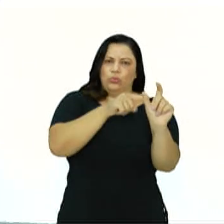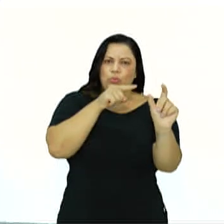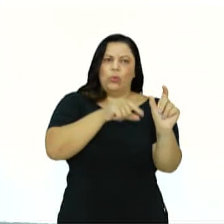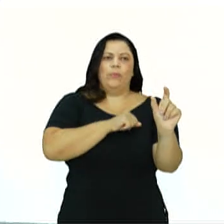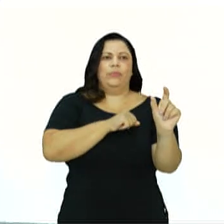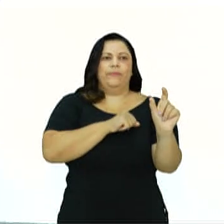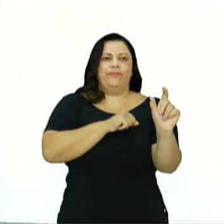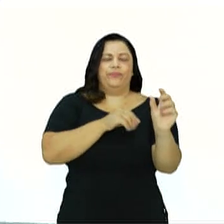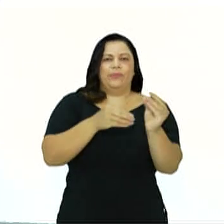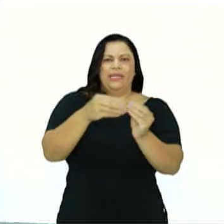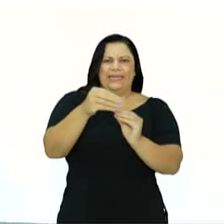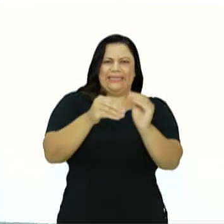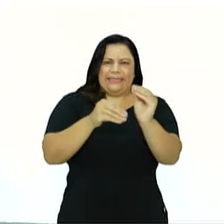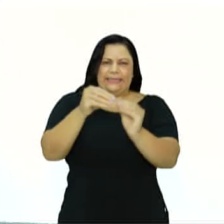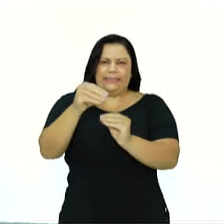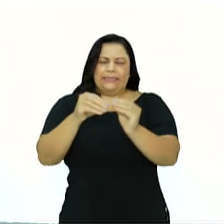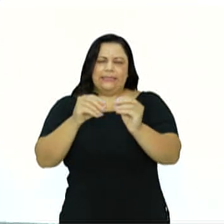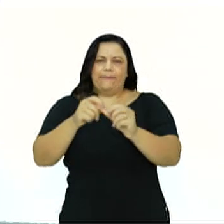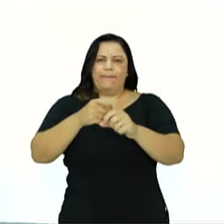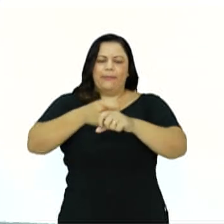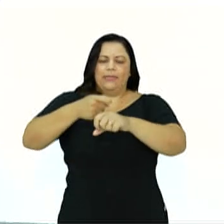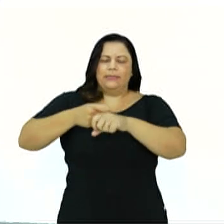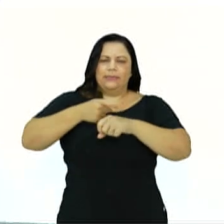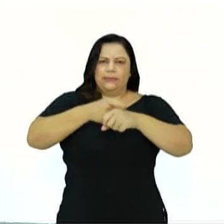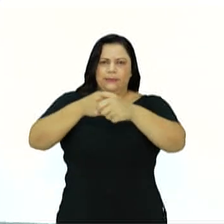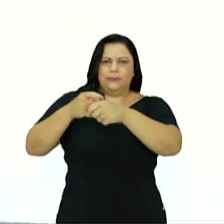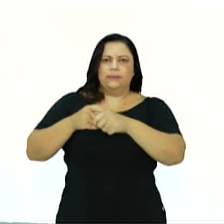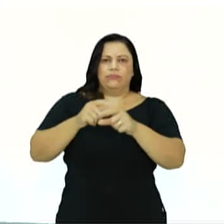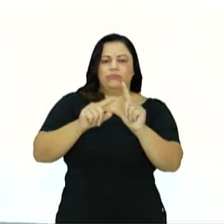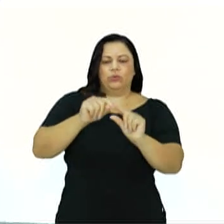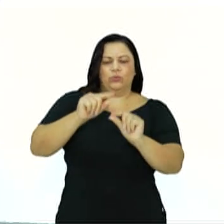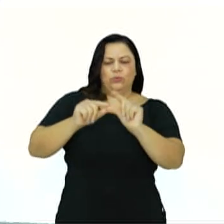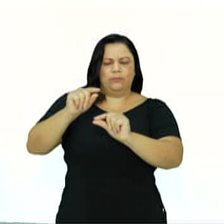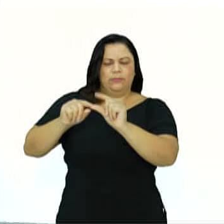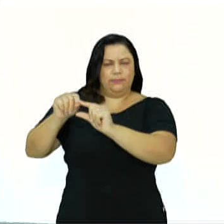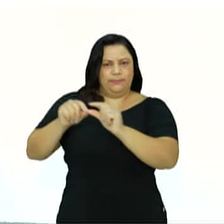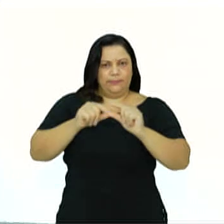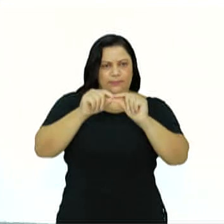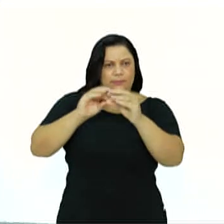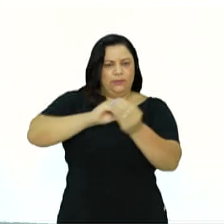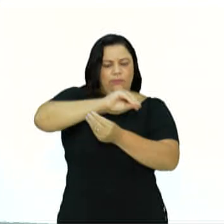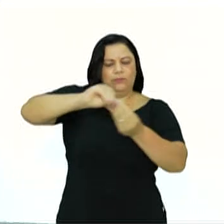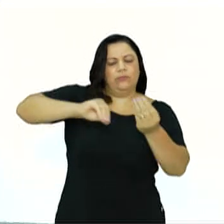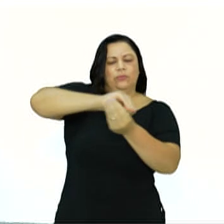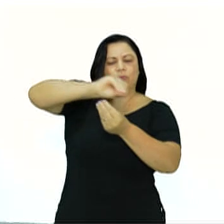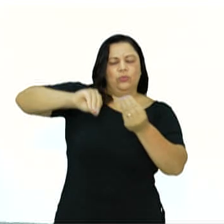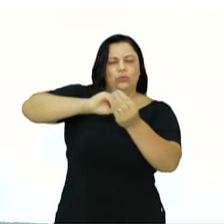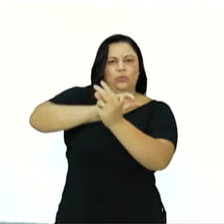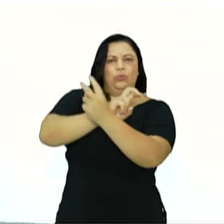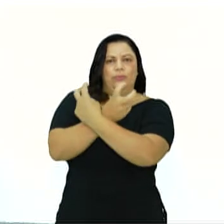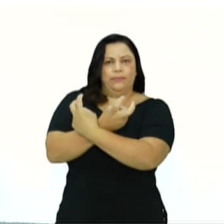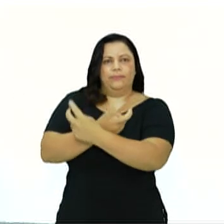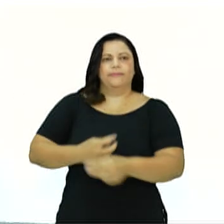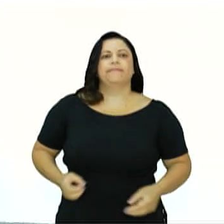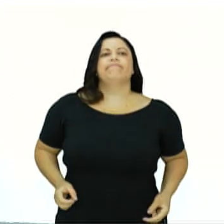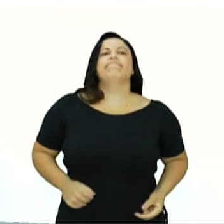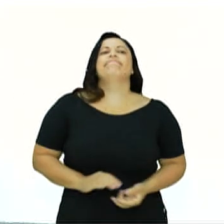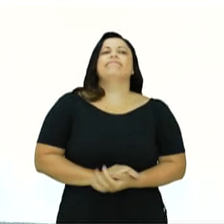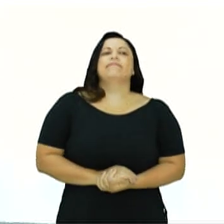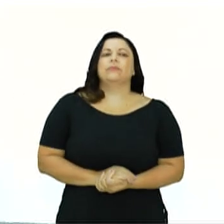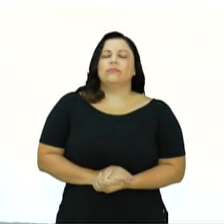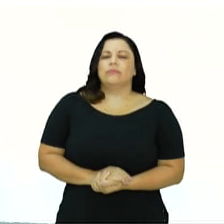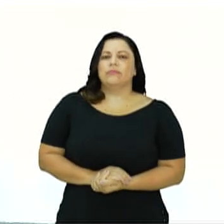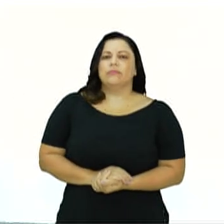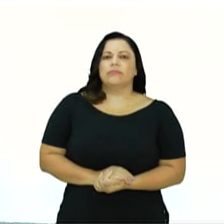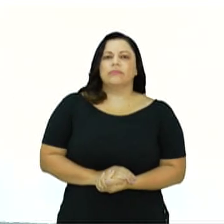de um cristal, a hidroxiapatita, que está ali compondo essa matriz dos ossos. No tecido